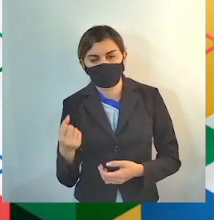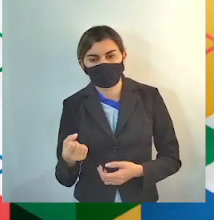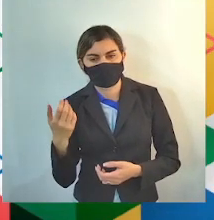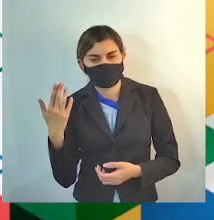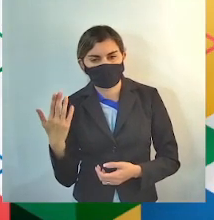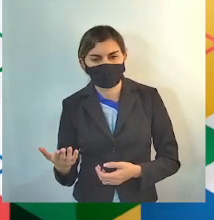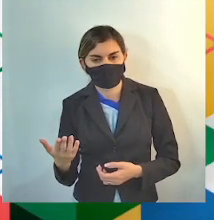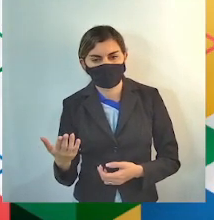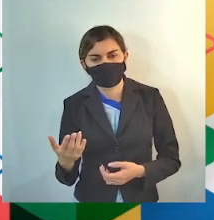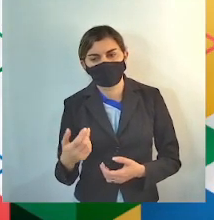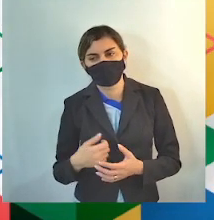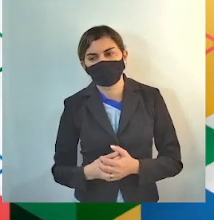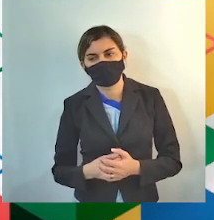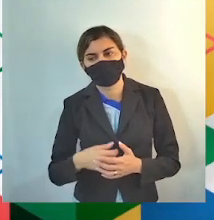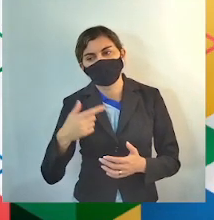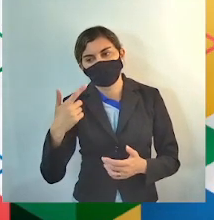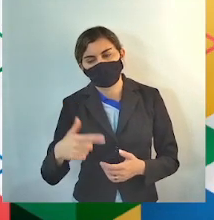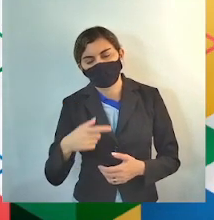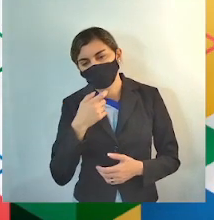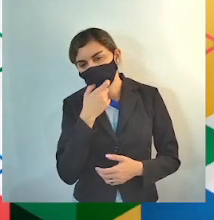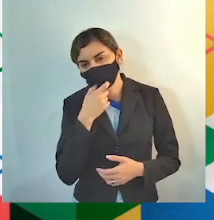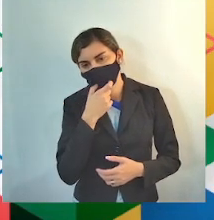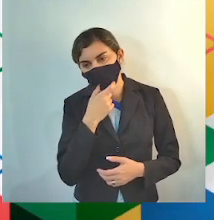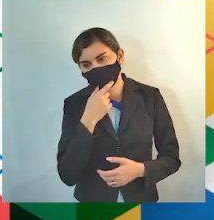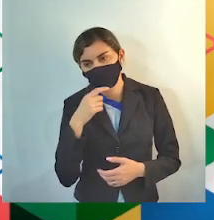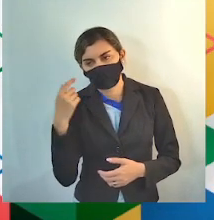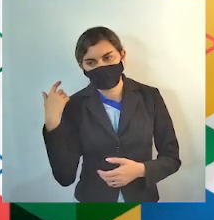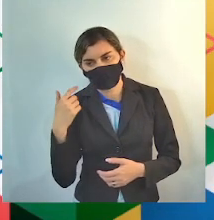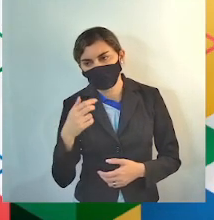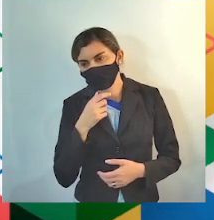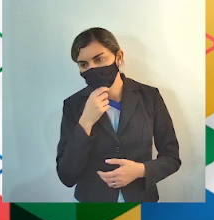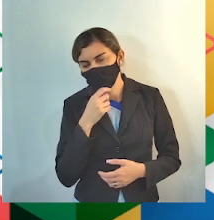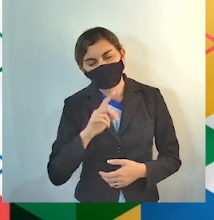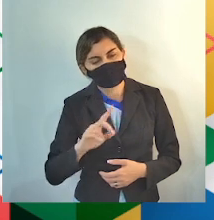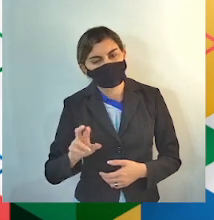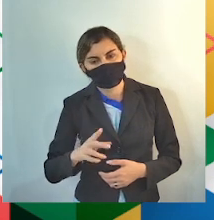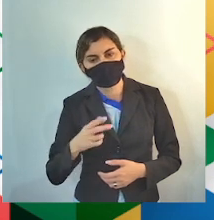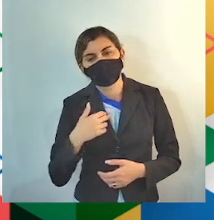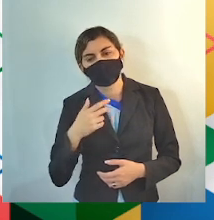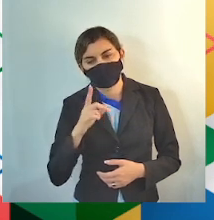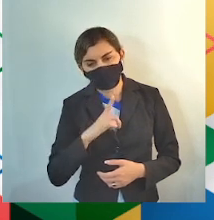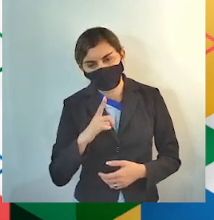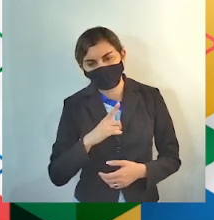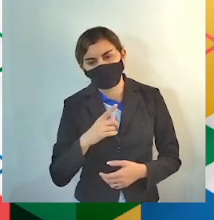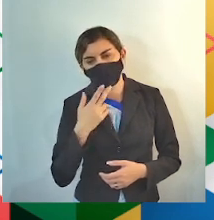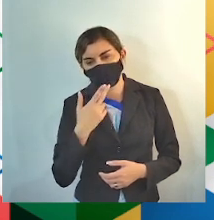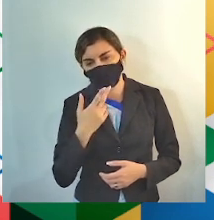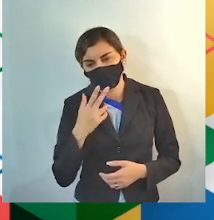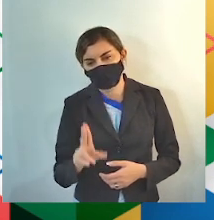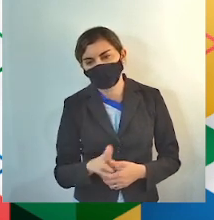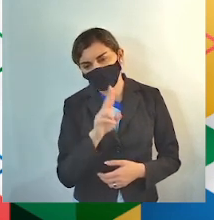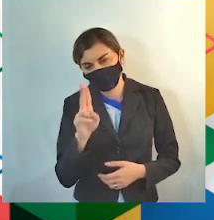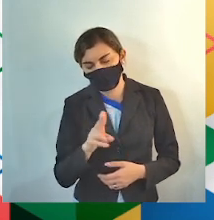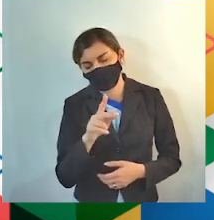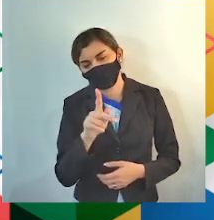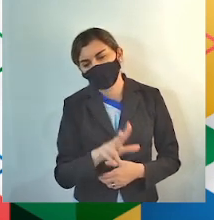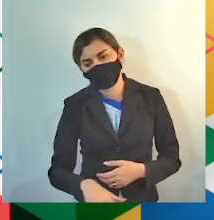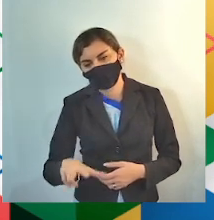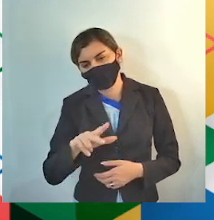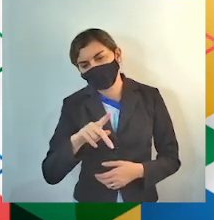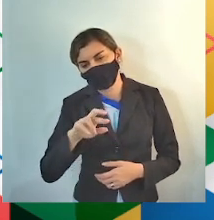wants, but Jane works hard. Não, eu tenho ali que fazer uso desses